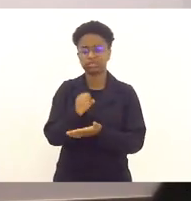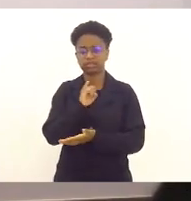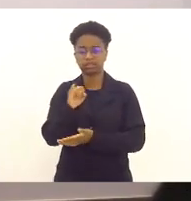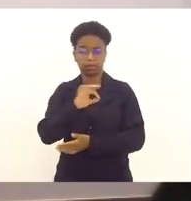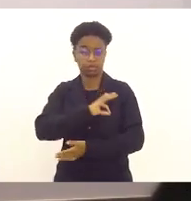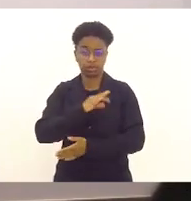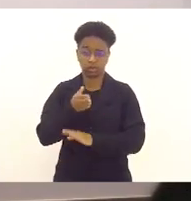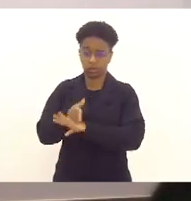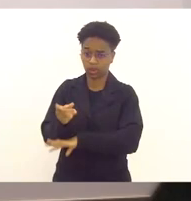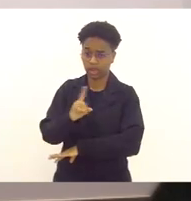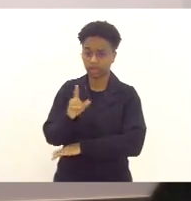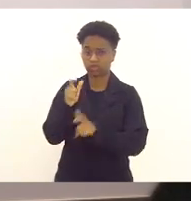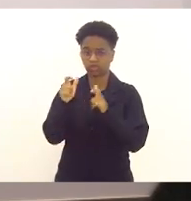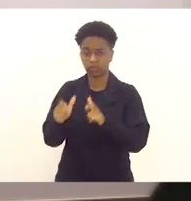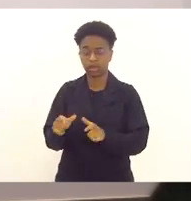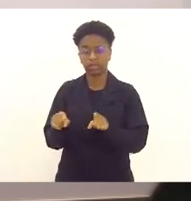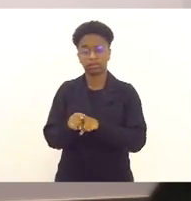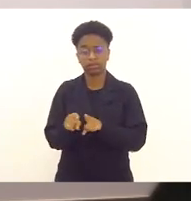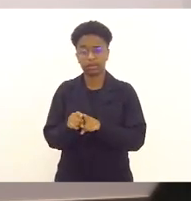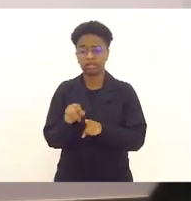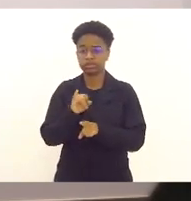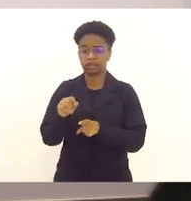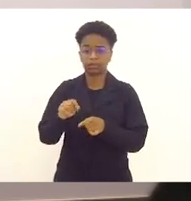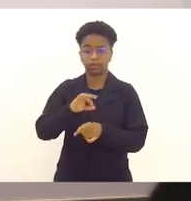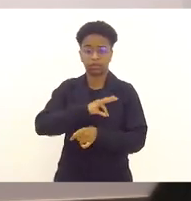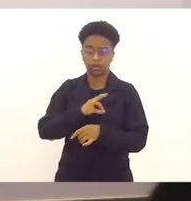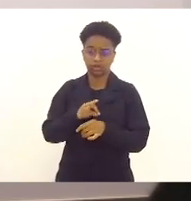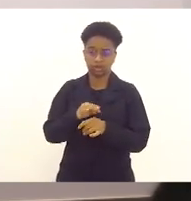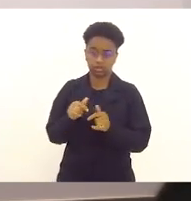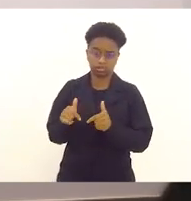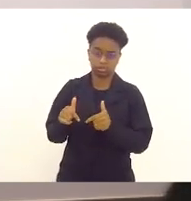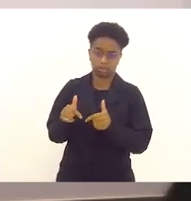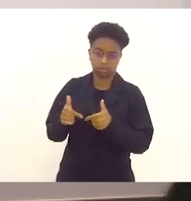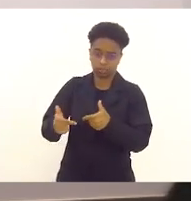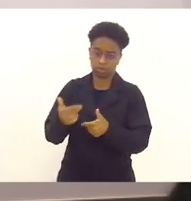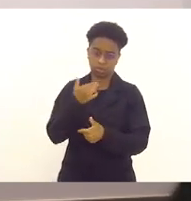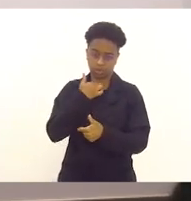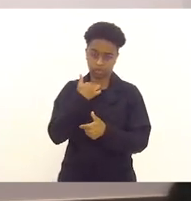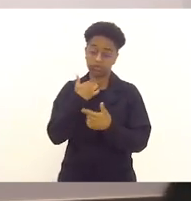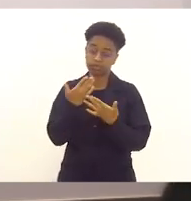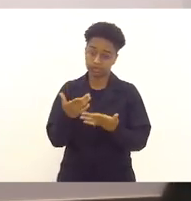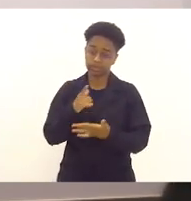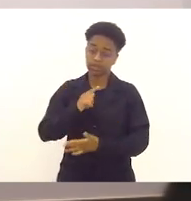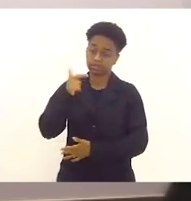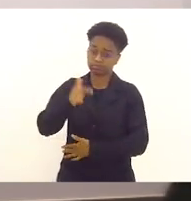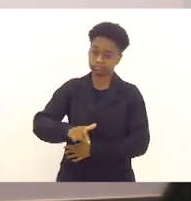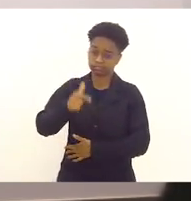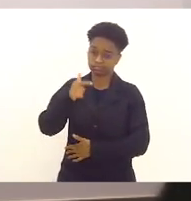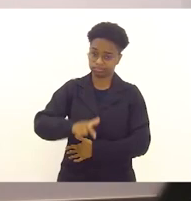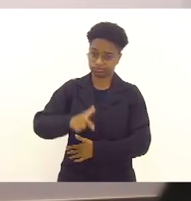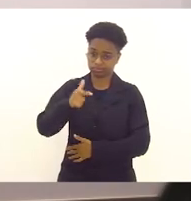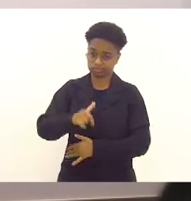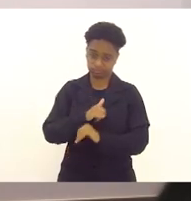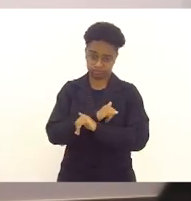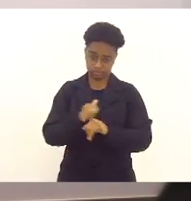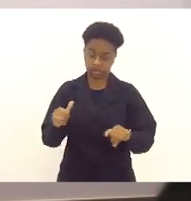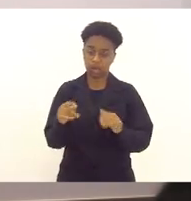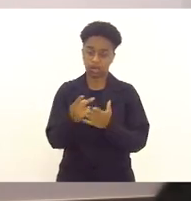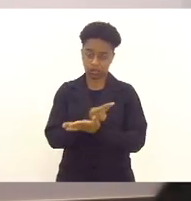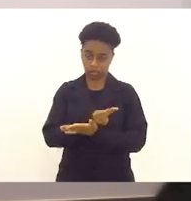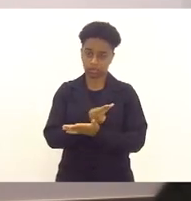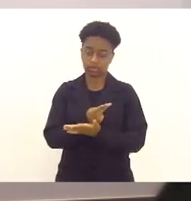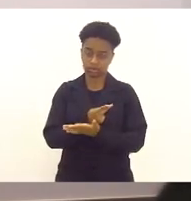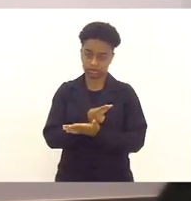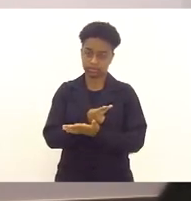a polícia não vai entrar lá se a Patrulha não vai entrar lá e coisa e tal isso é uma voz recorrente né que existe dentro